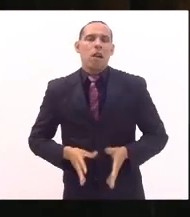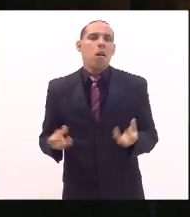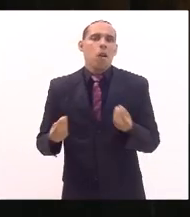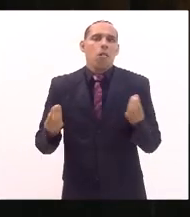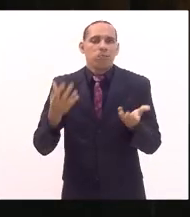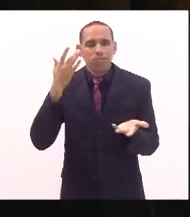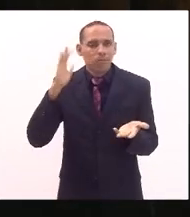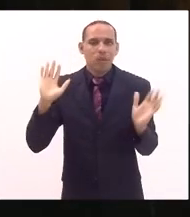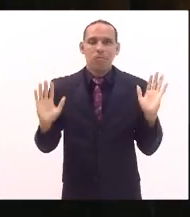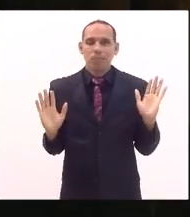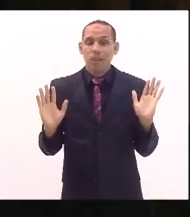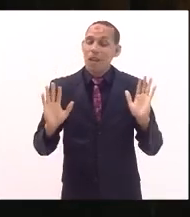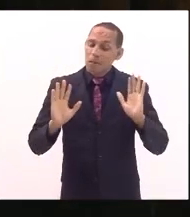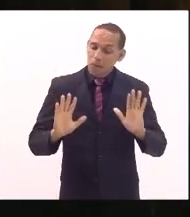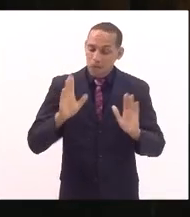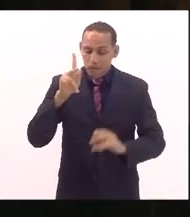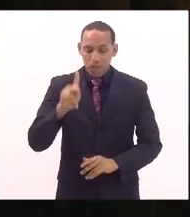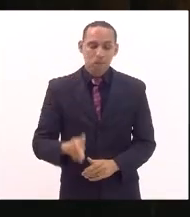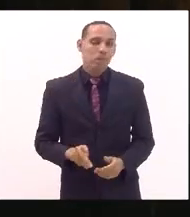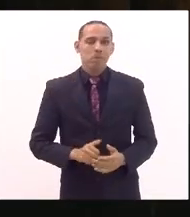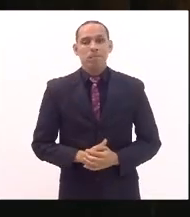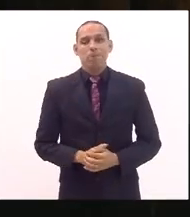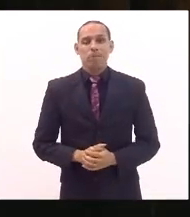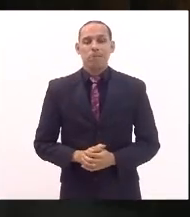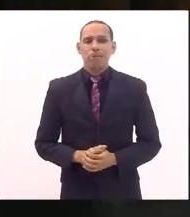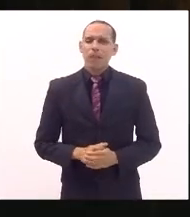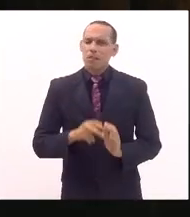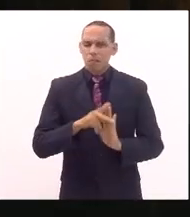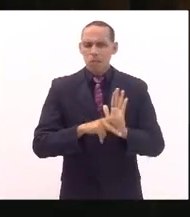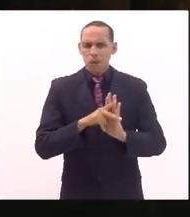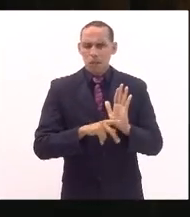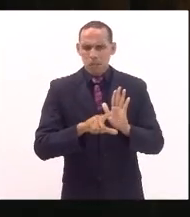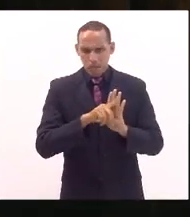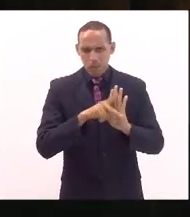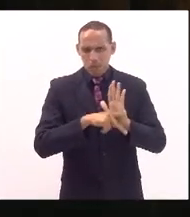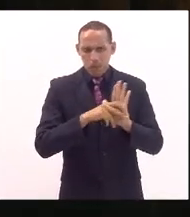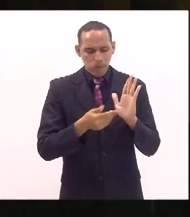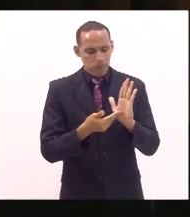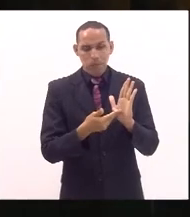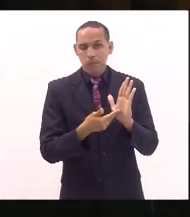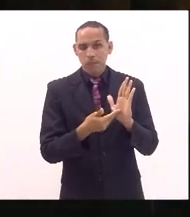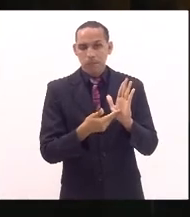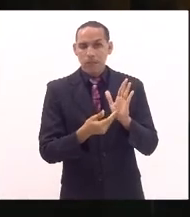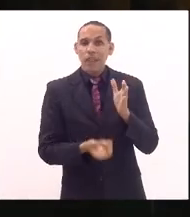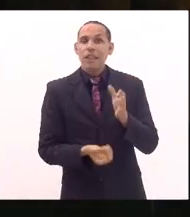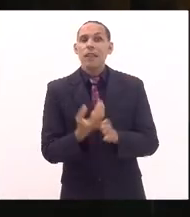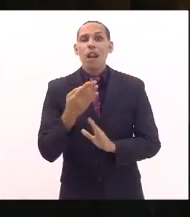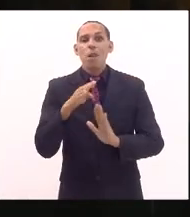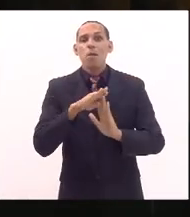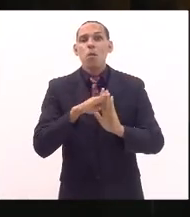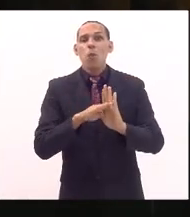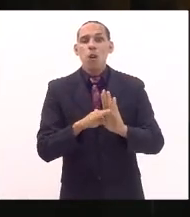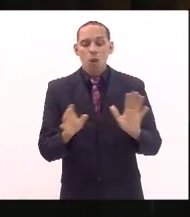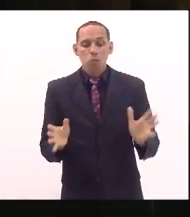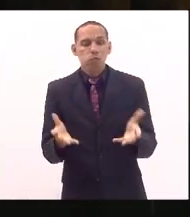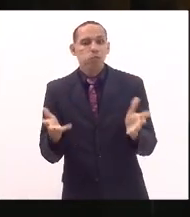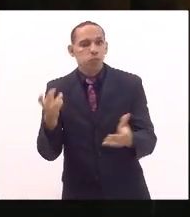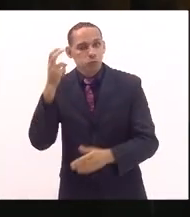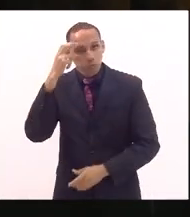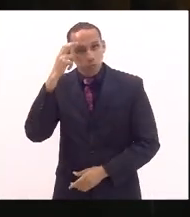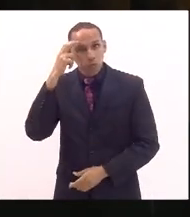o que mas se um presidente no nosso projeto de lei quem cria um programa de incentivo cultural